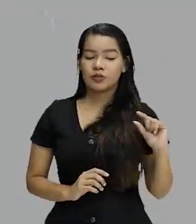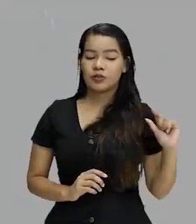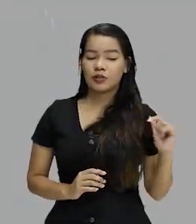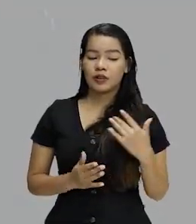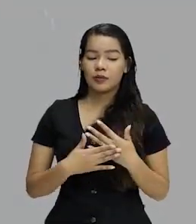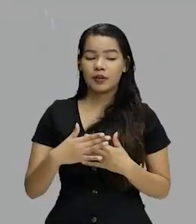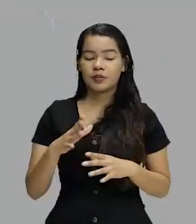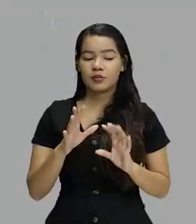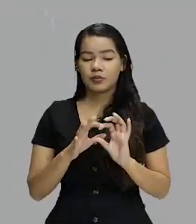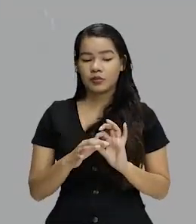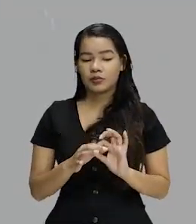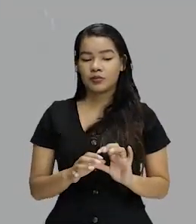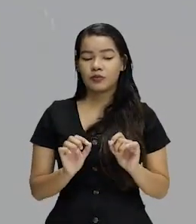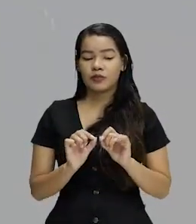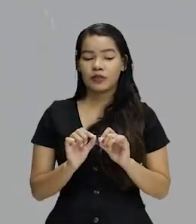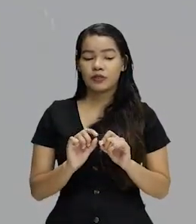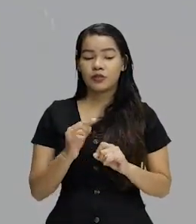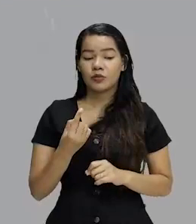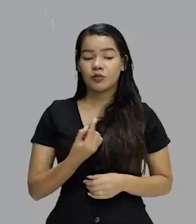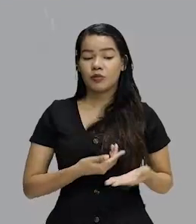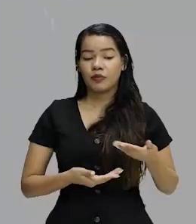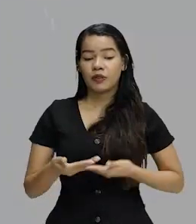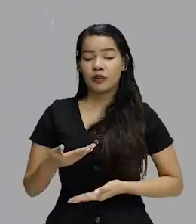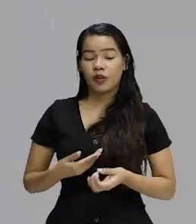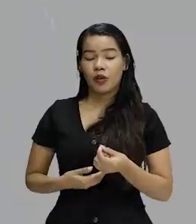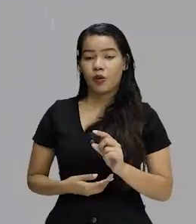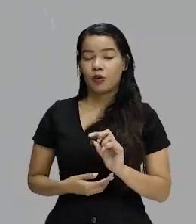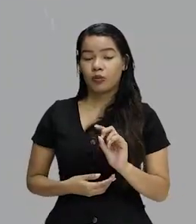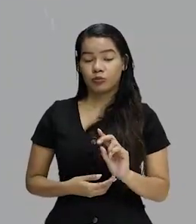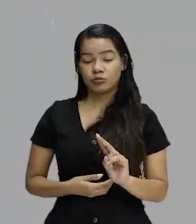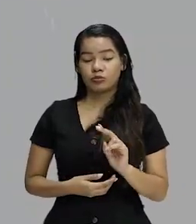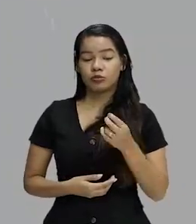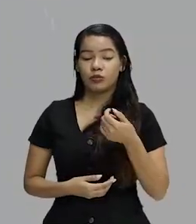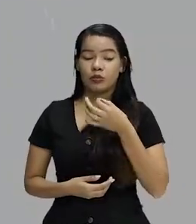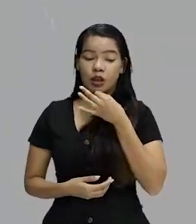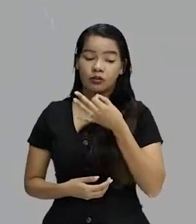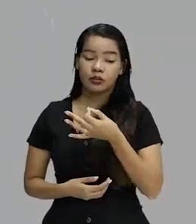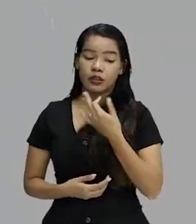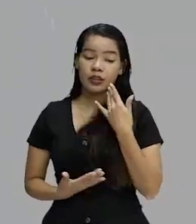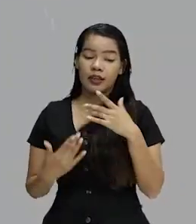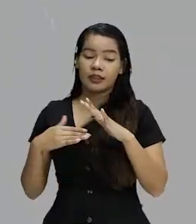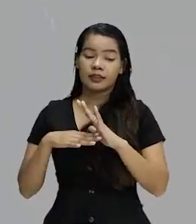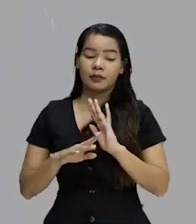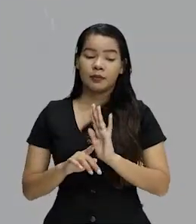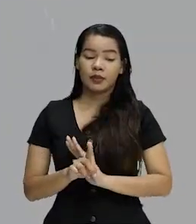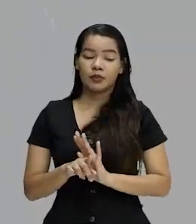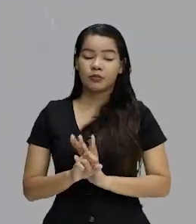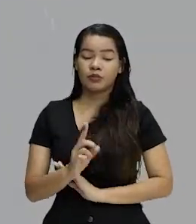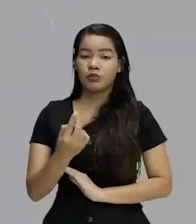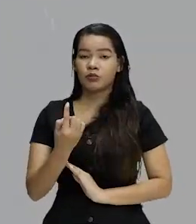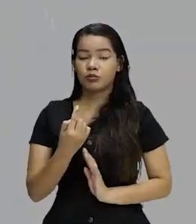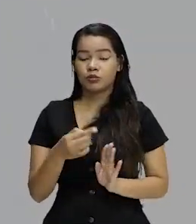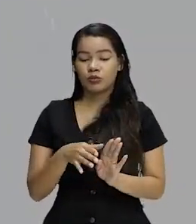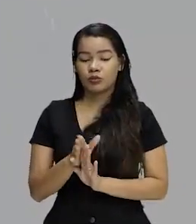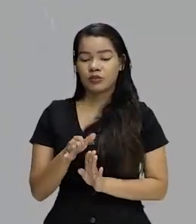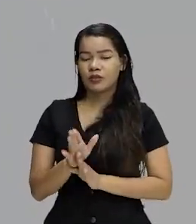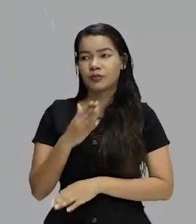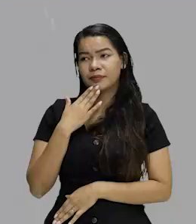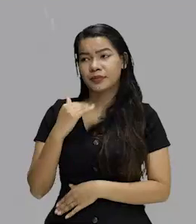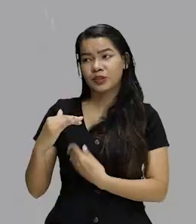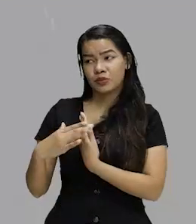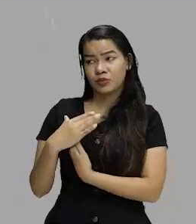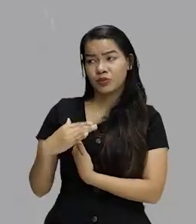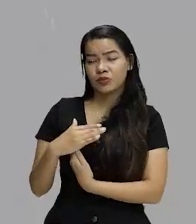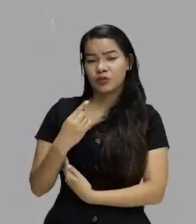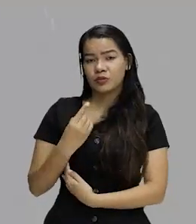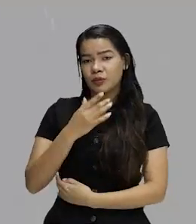nesse contexto de fazer um oferecimento ou uma sugestão, ou mesmo para perguntar um conselho, para pedir um